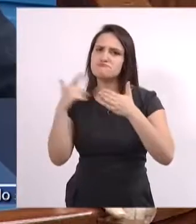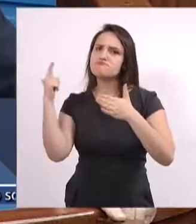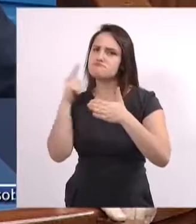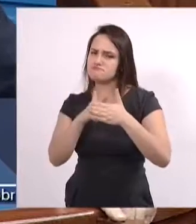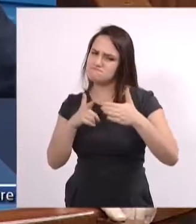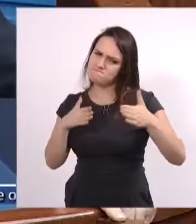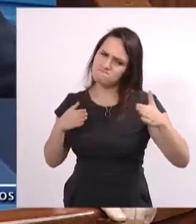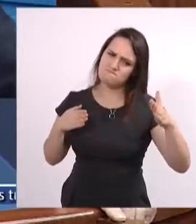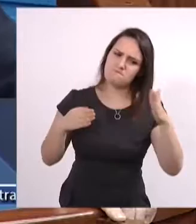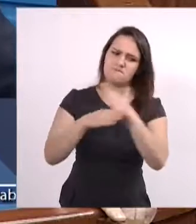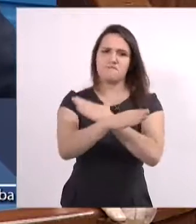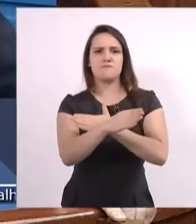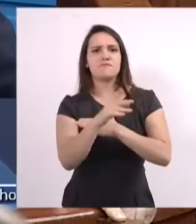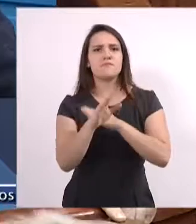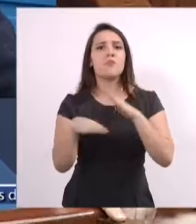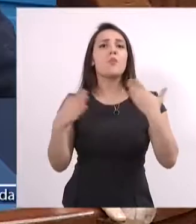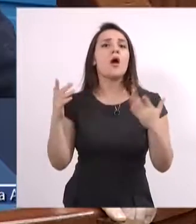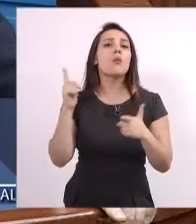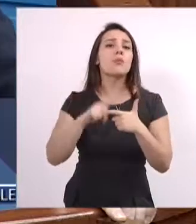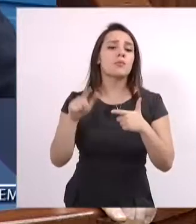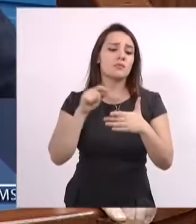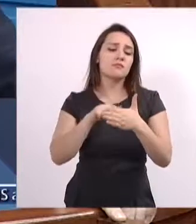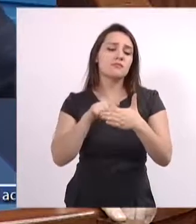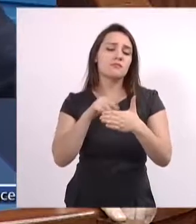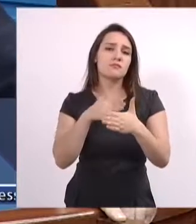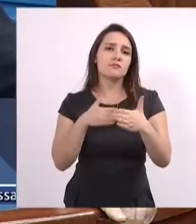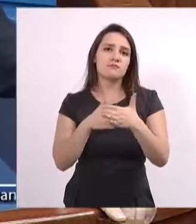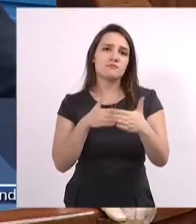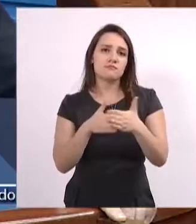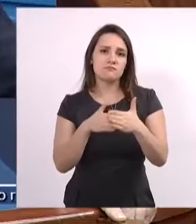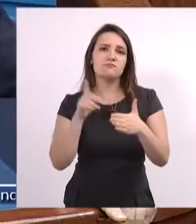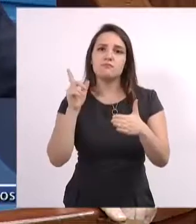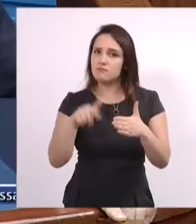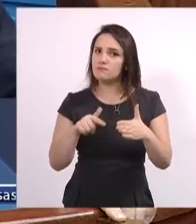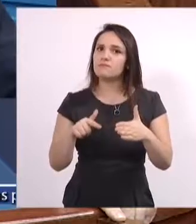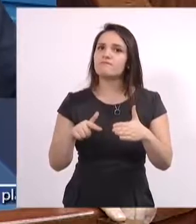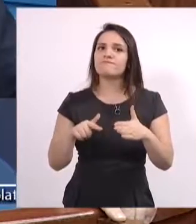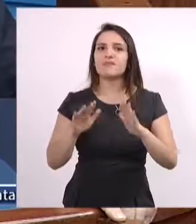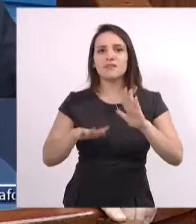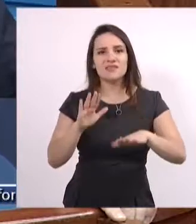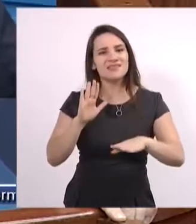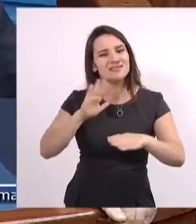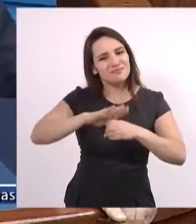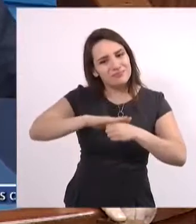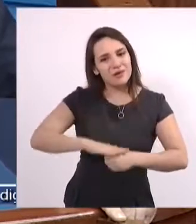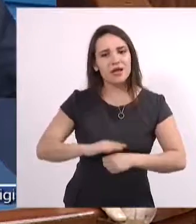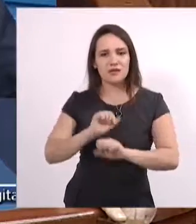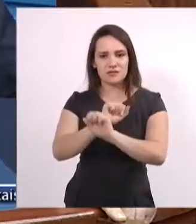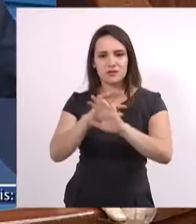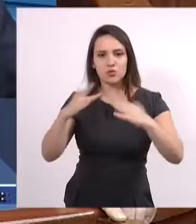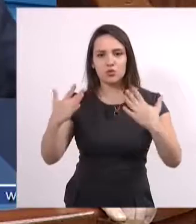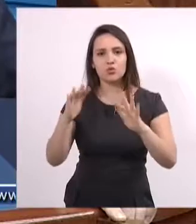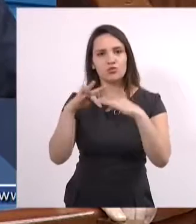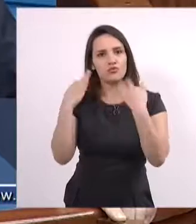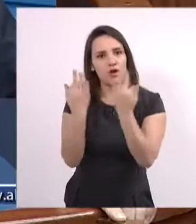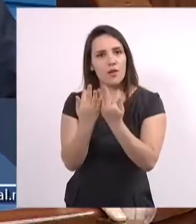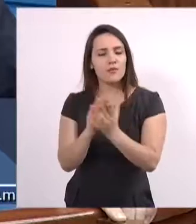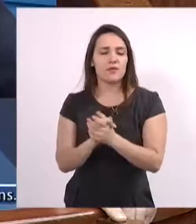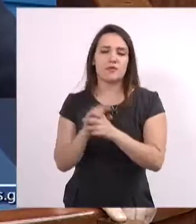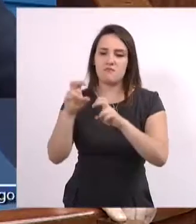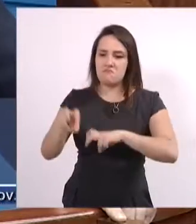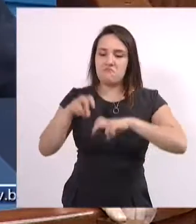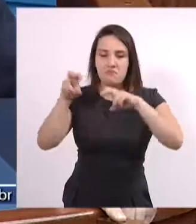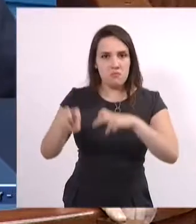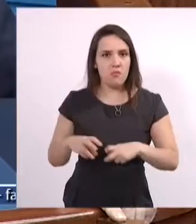das primeiras barreiras para o desenvolvimento da agricultura familiar, para os